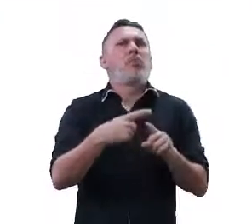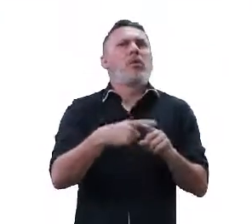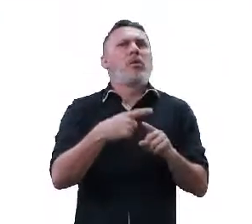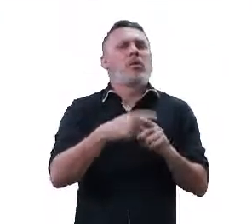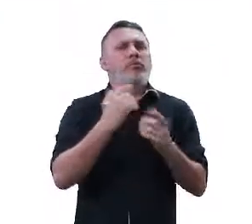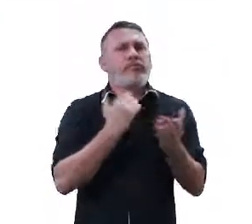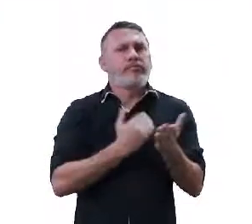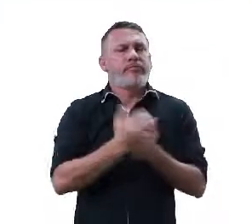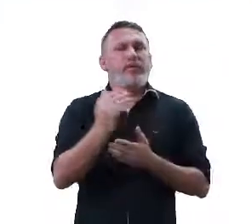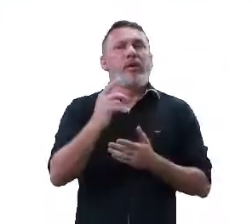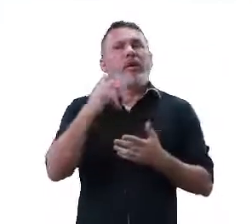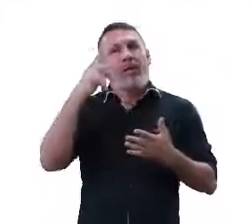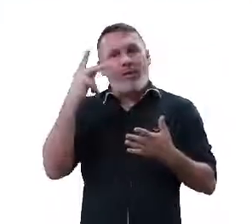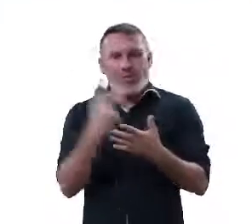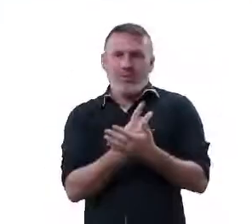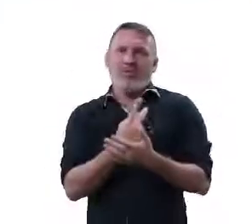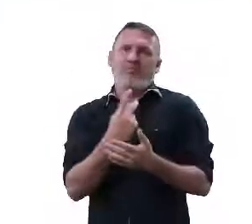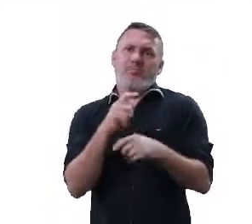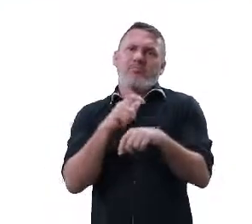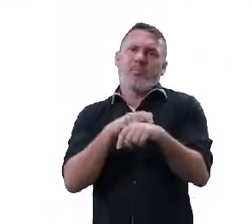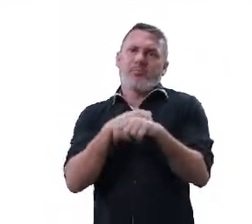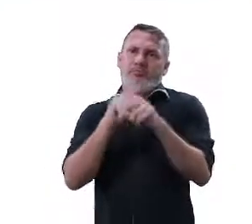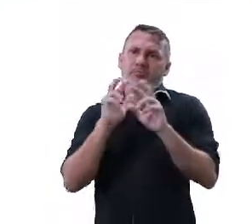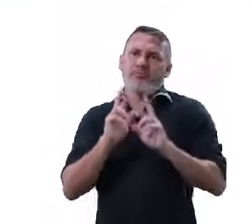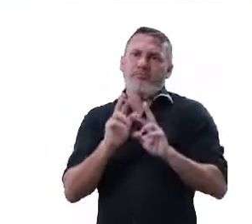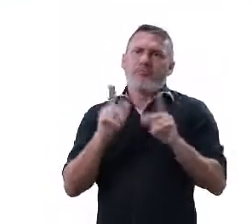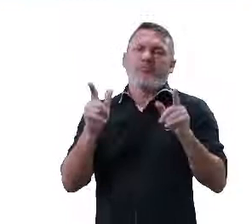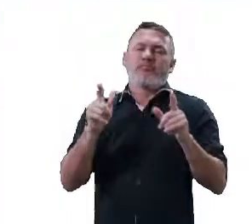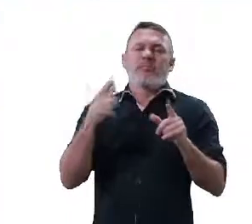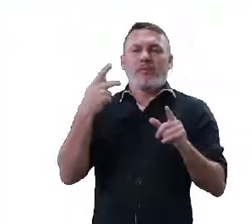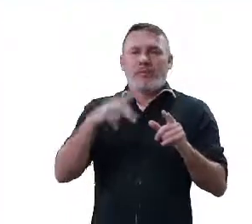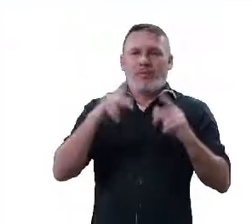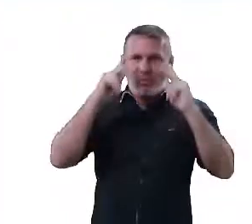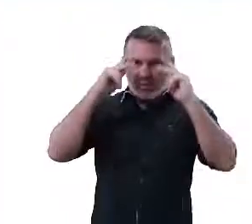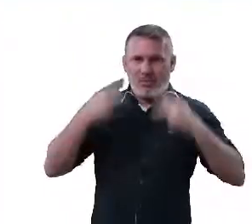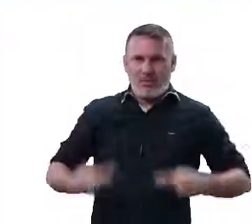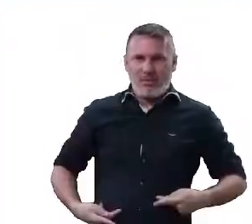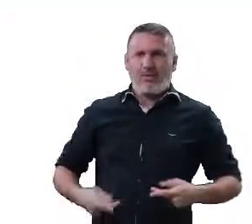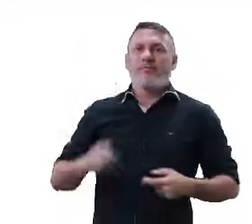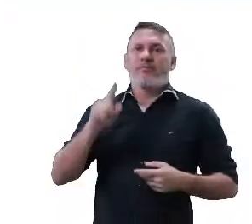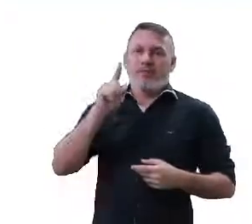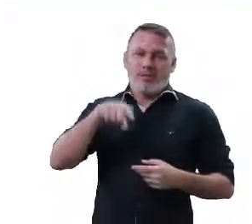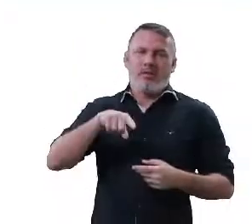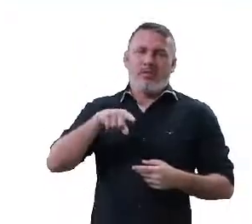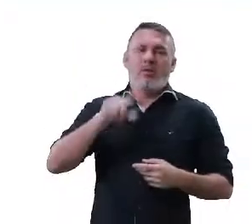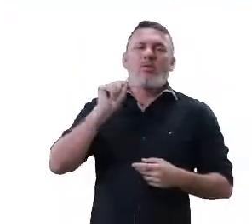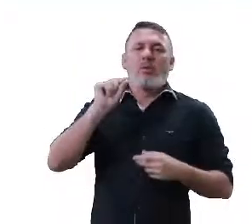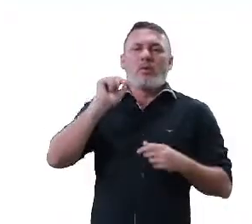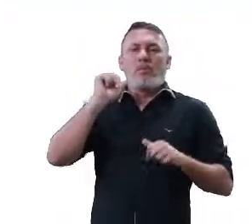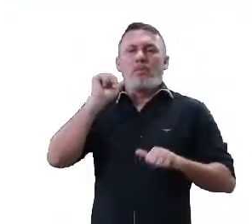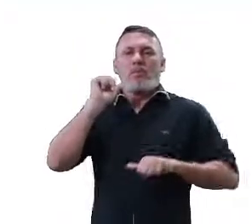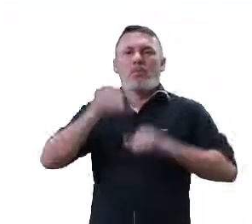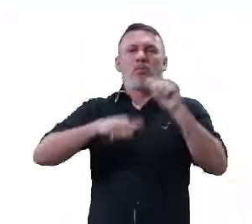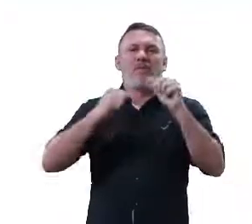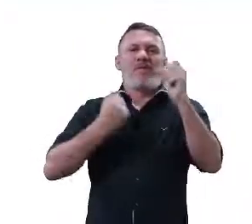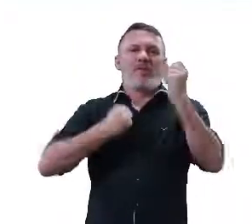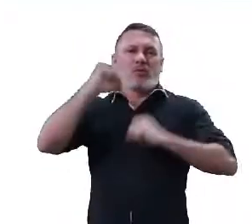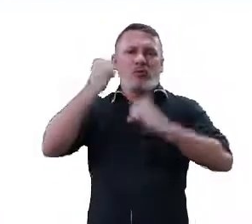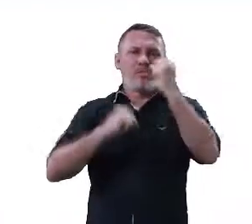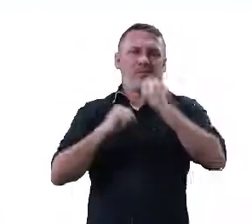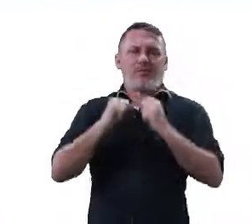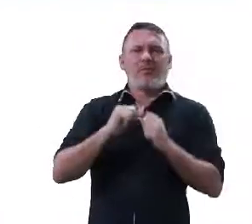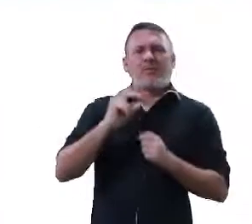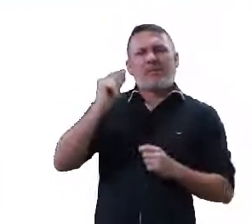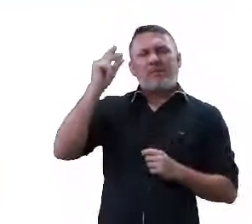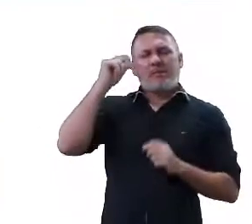acontecimento bastante singular na história da humanidade, né, que é a Revolução Industrial. A Revolução Industrial,